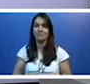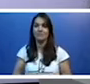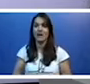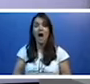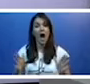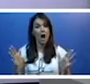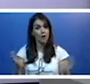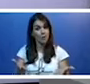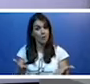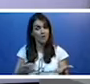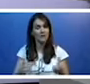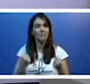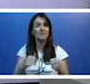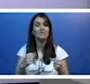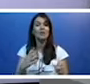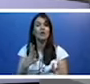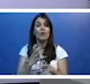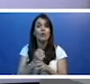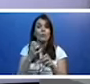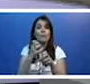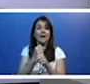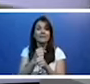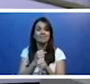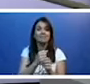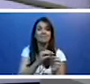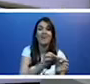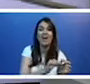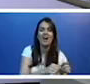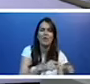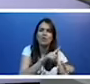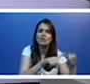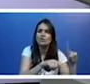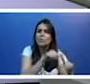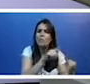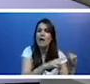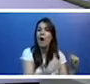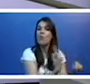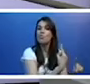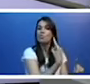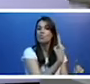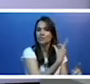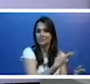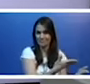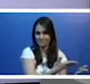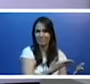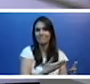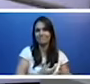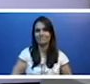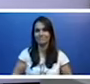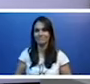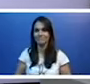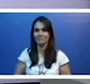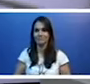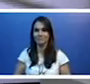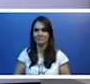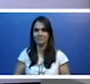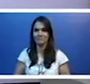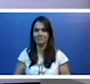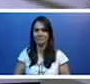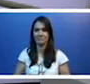agora tem que somar com a altura do teodolito que é 1,6 metros aqui tá a figura da árvore